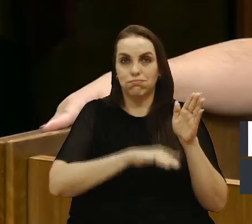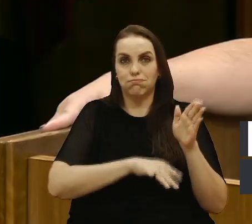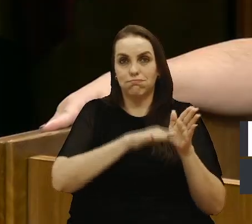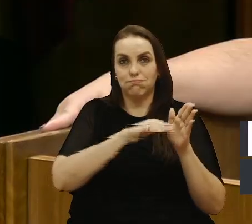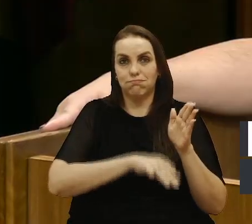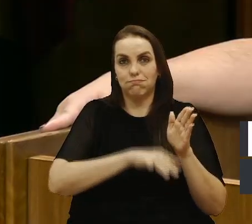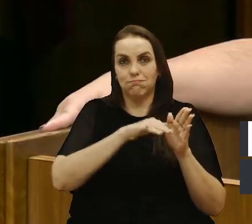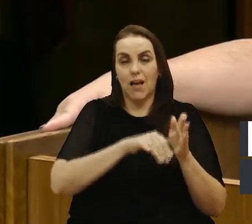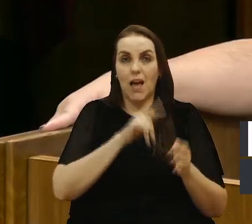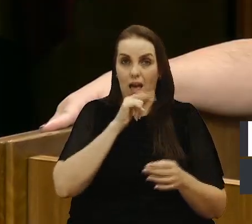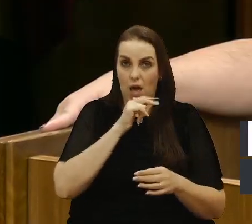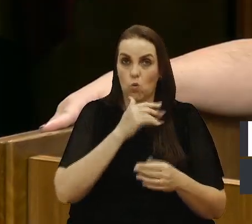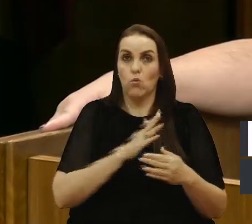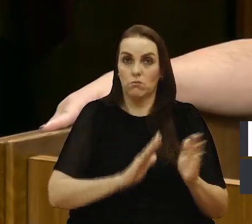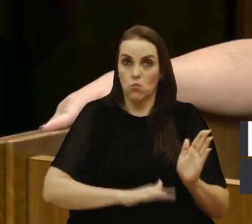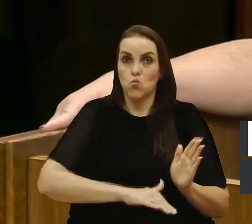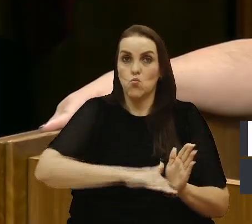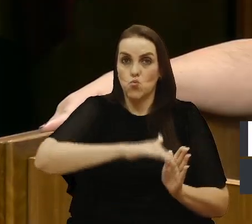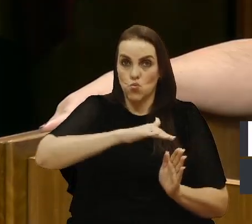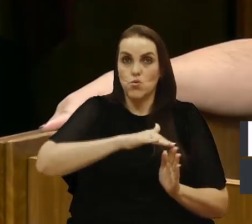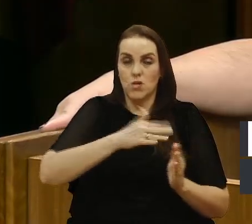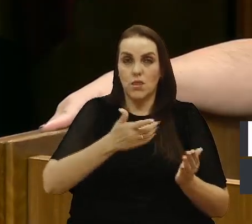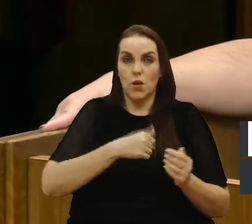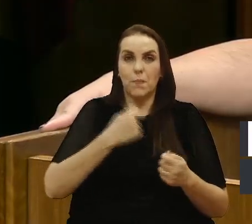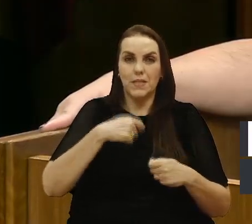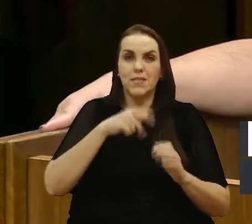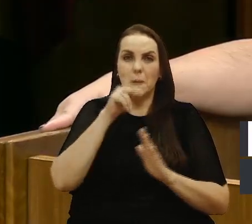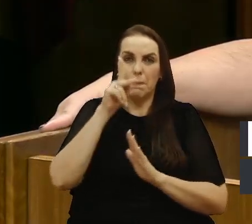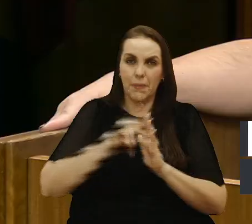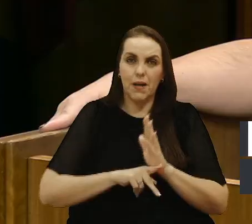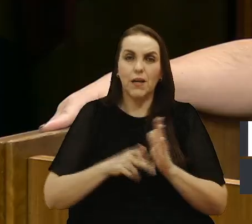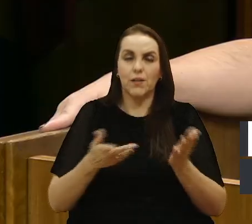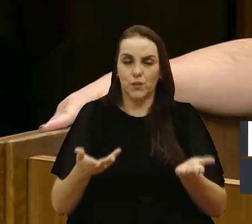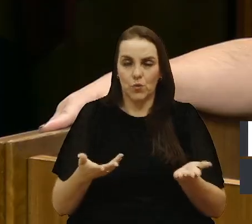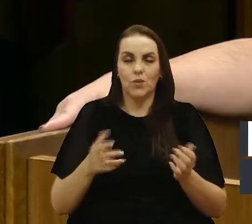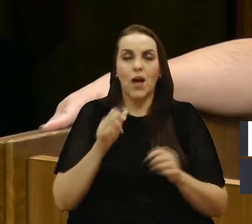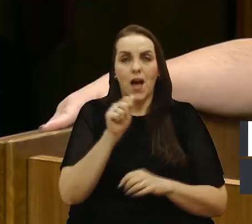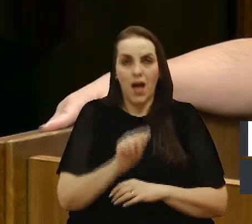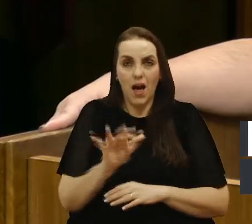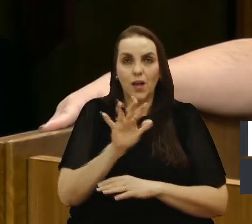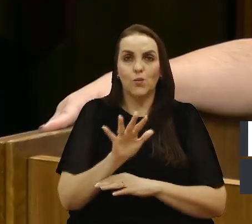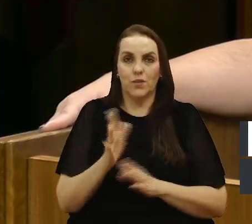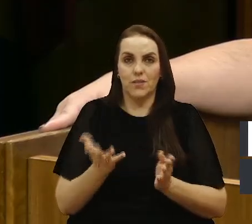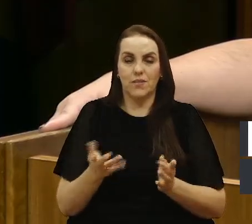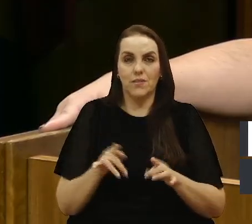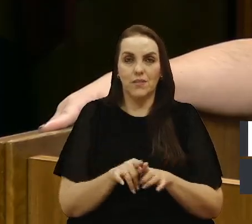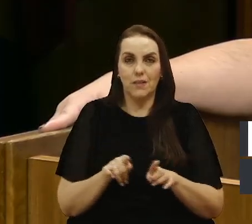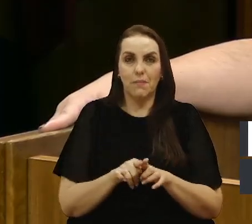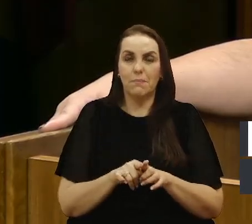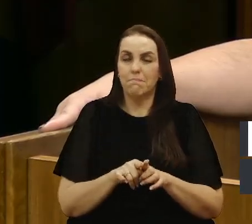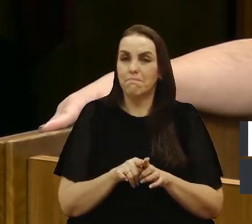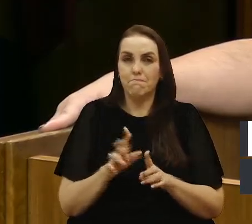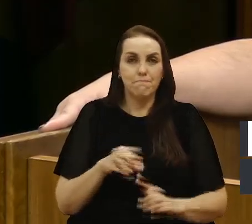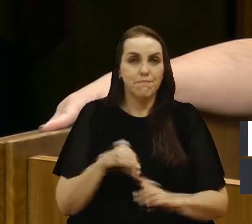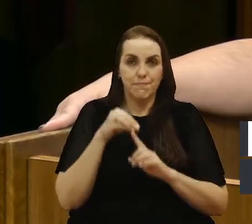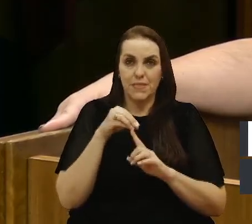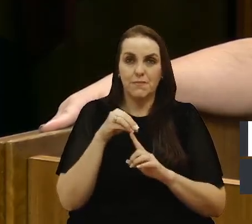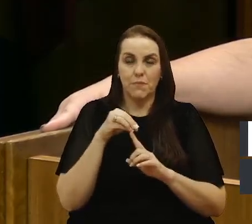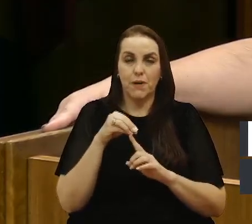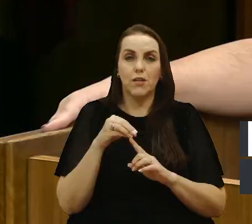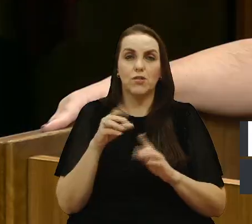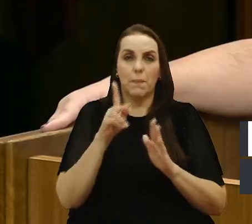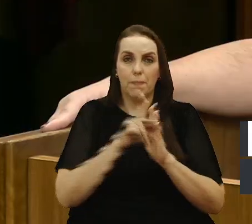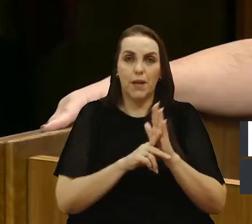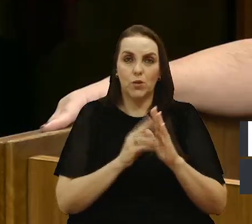de água grande. Então, a gente precisa desses planos, claro, atualizados, mas principalmente de planos aí de